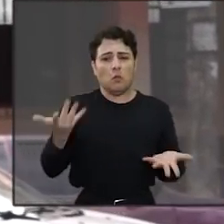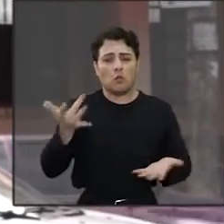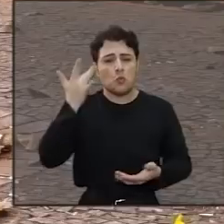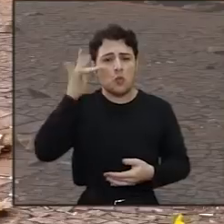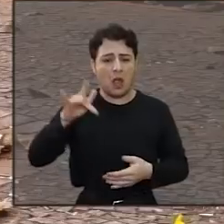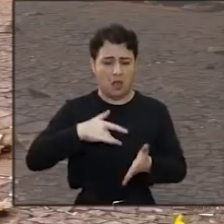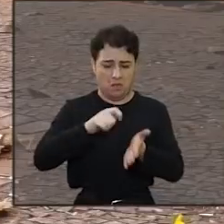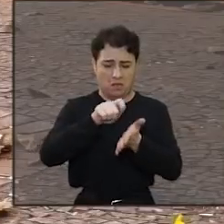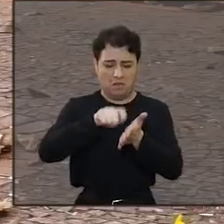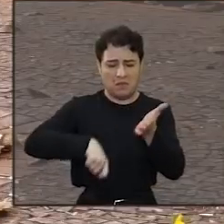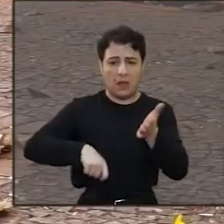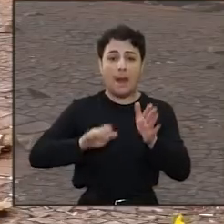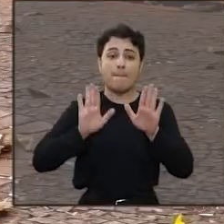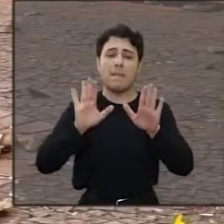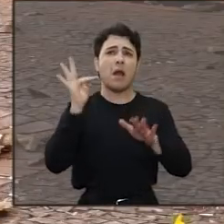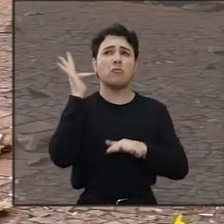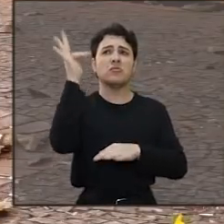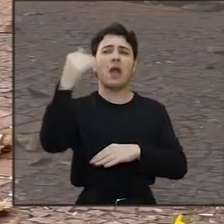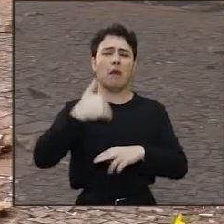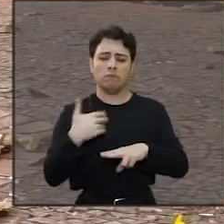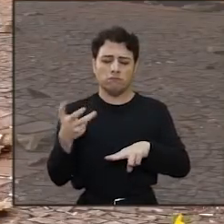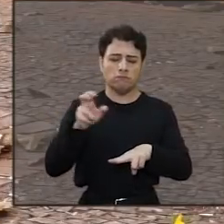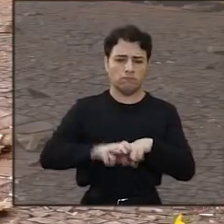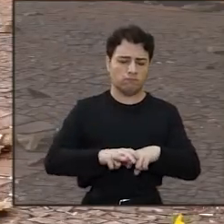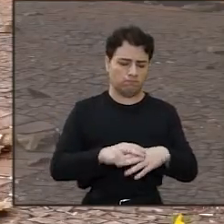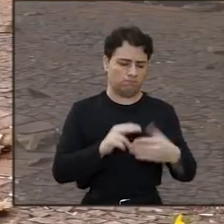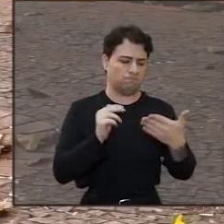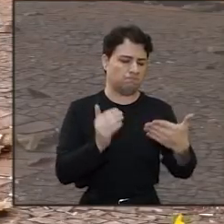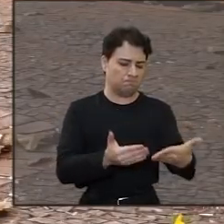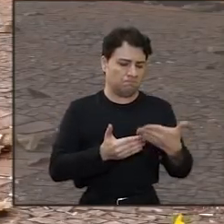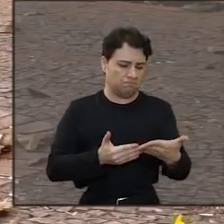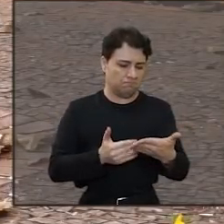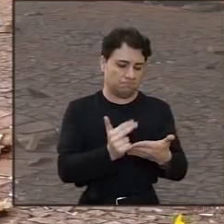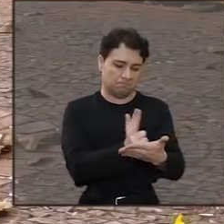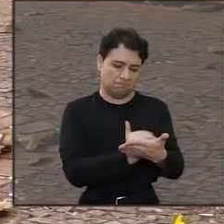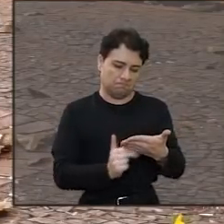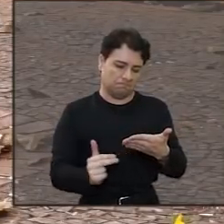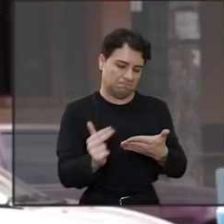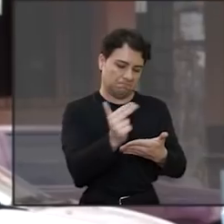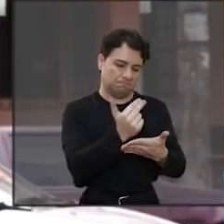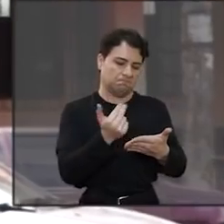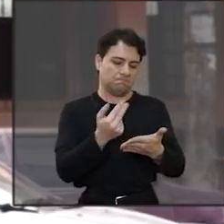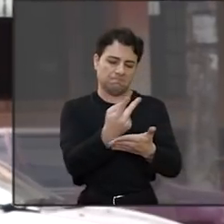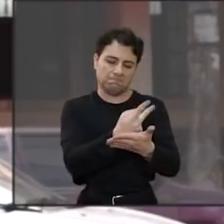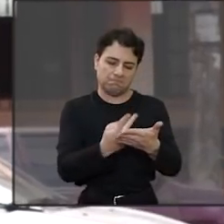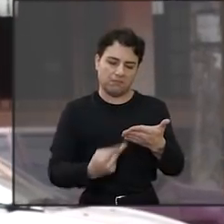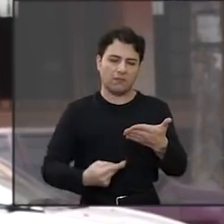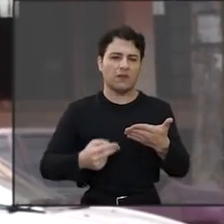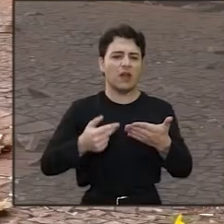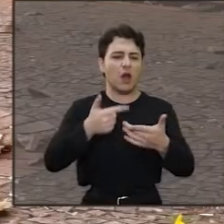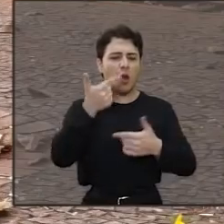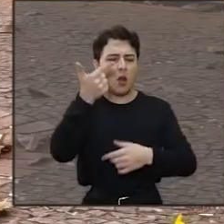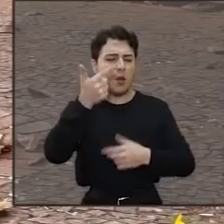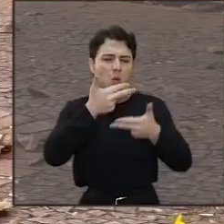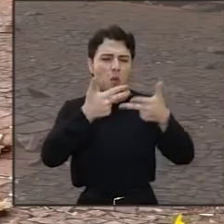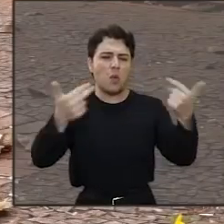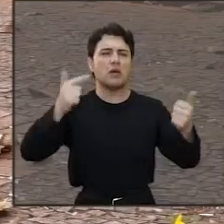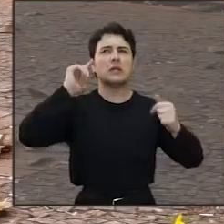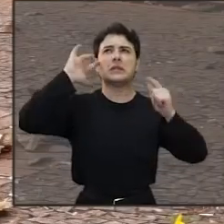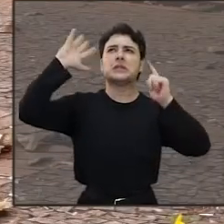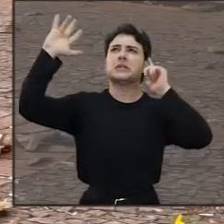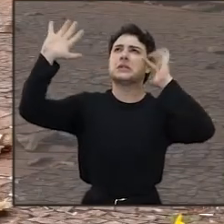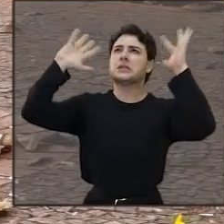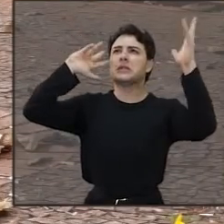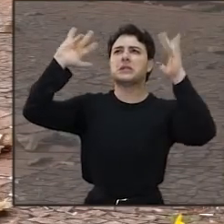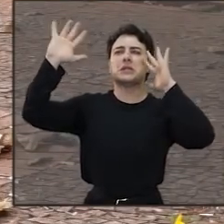isso, mas um dia eu vou sentir essa inspiração de desenhar e vou sentar lá e falar, agora eu vou pôr em prática o que eu tinha pensado. Então, são imagens que surgem